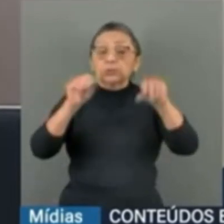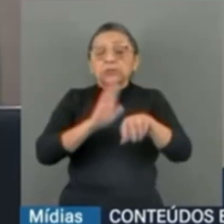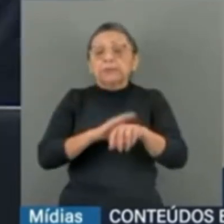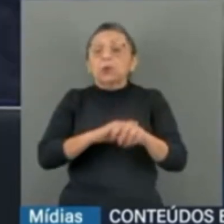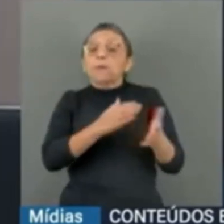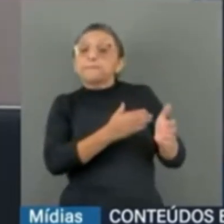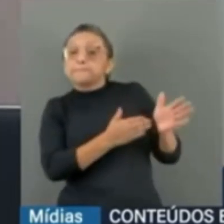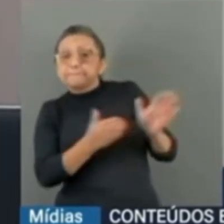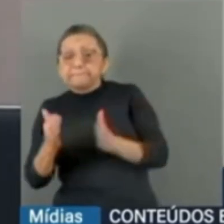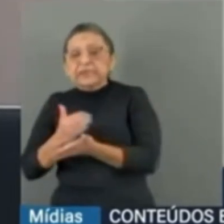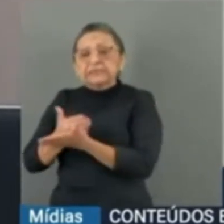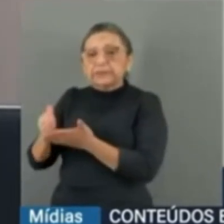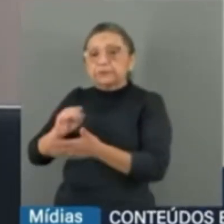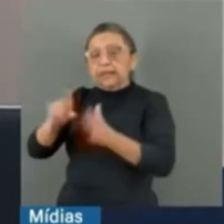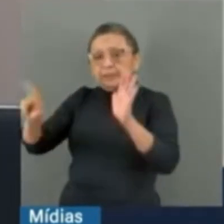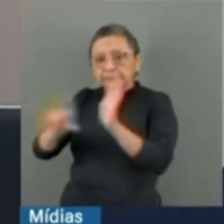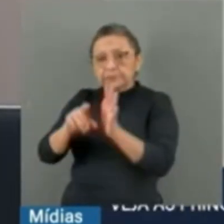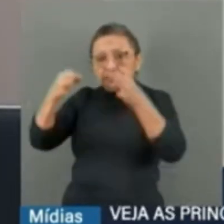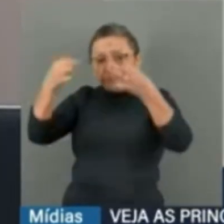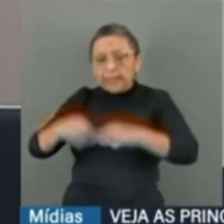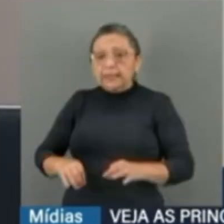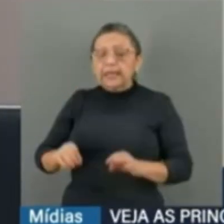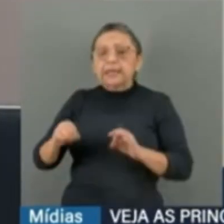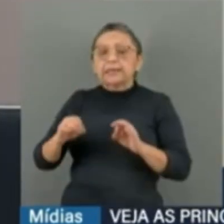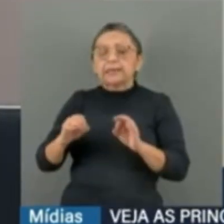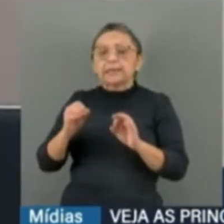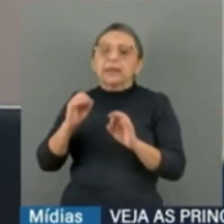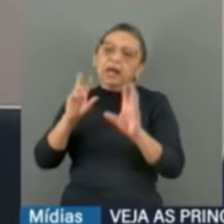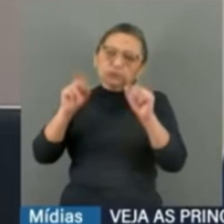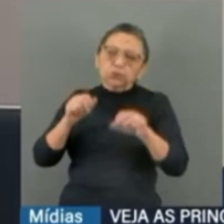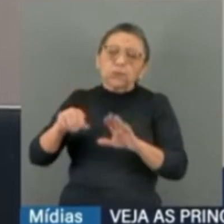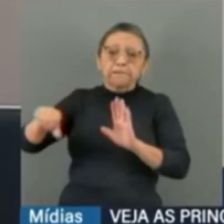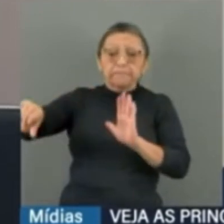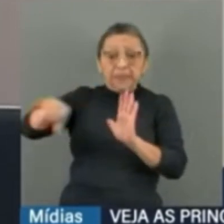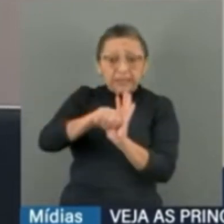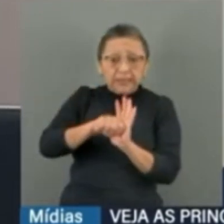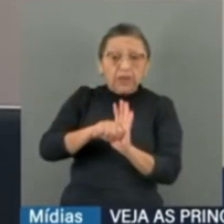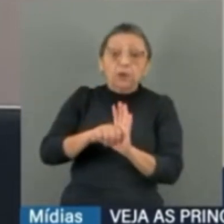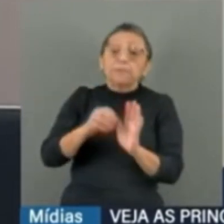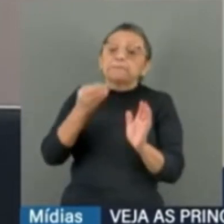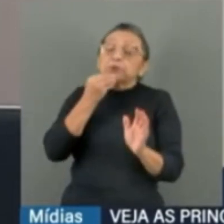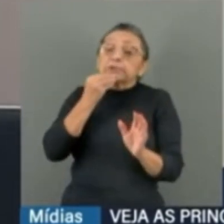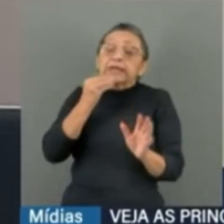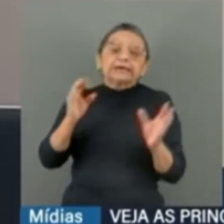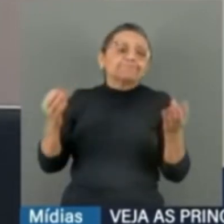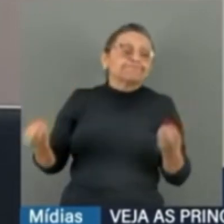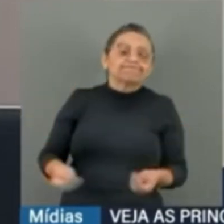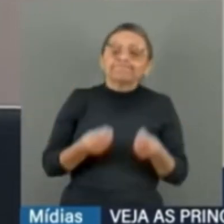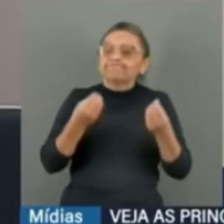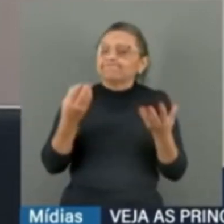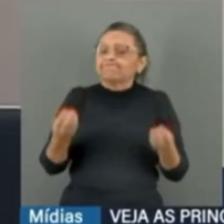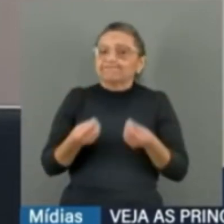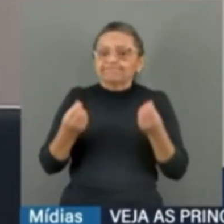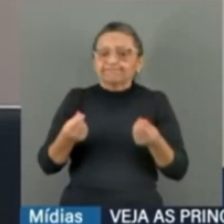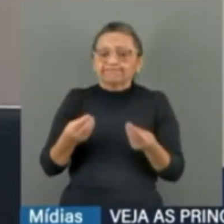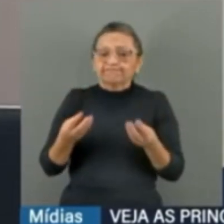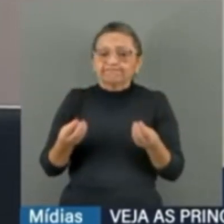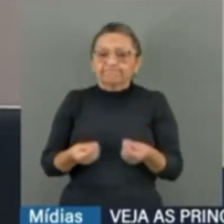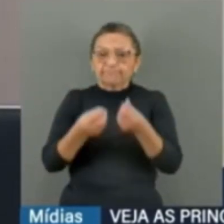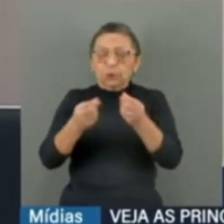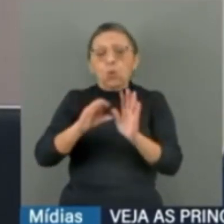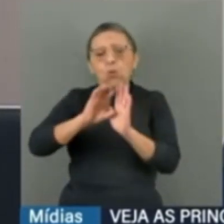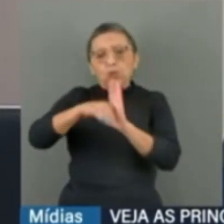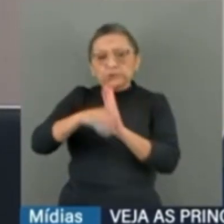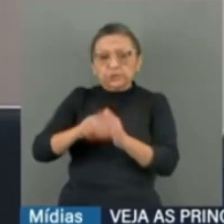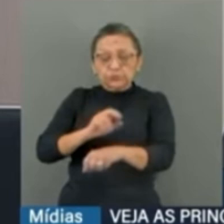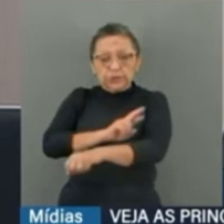da legalidade em matéria penal poderia estar estressado com uma extensão do conceito de